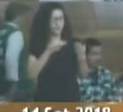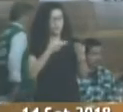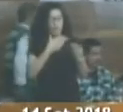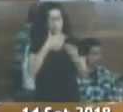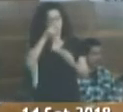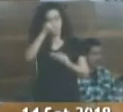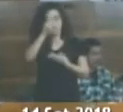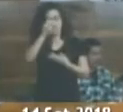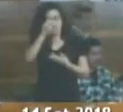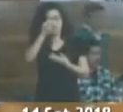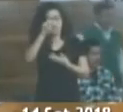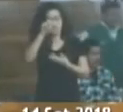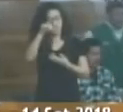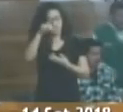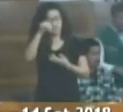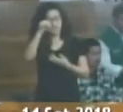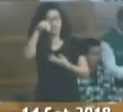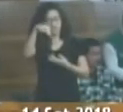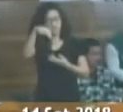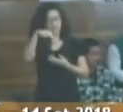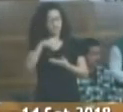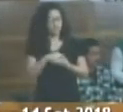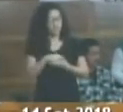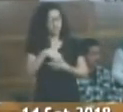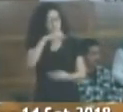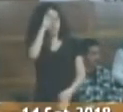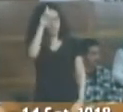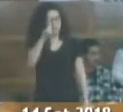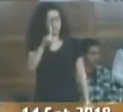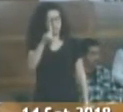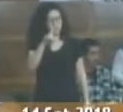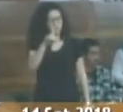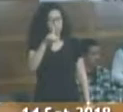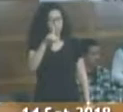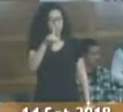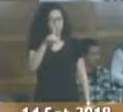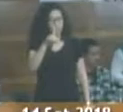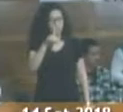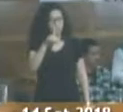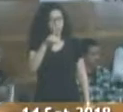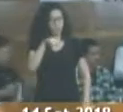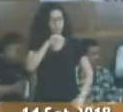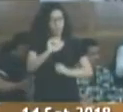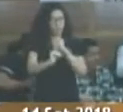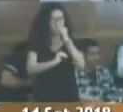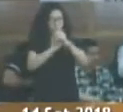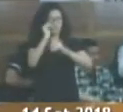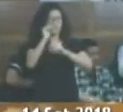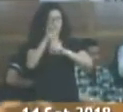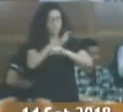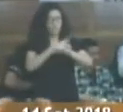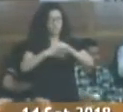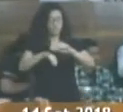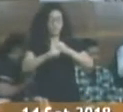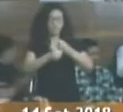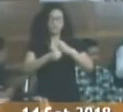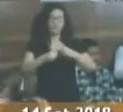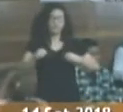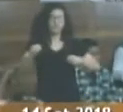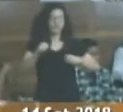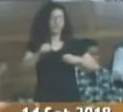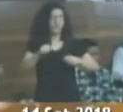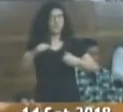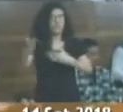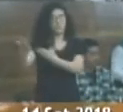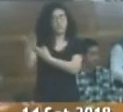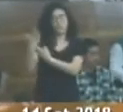Renan Ribeiro e Silva, que é diretor do Instituto de Ecodesenvolvimento da Baía da Ilha Grande, que vai me